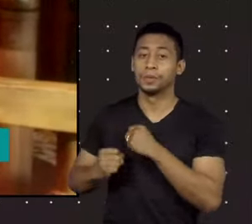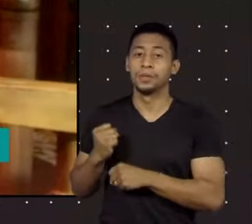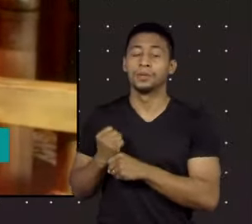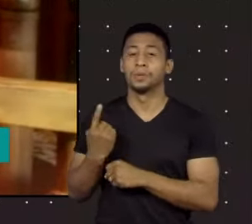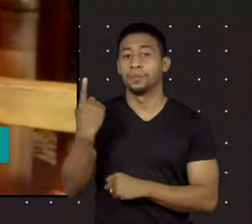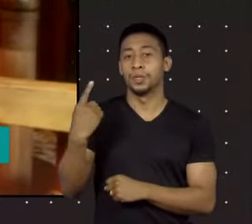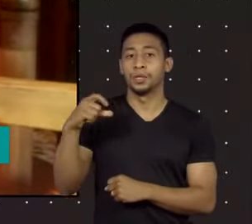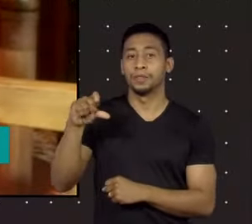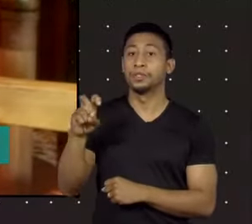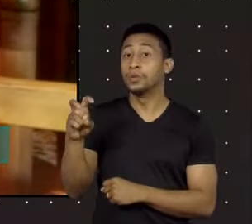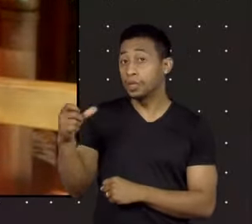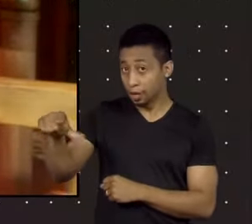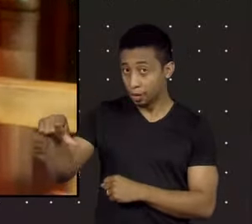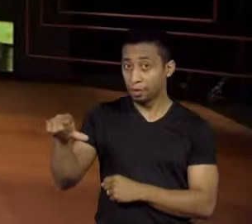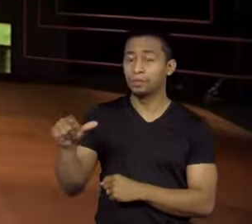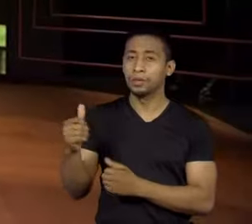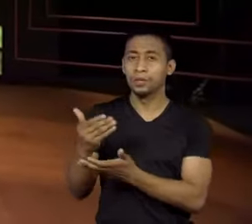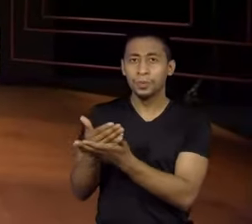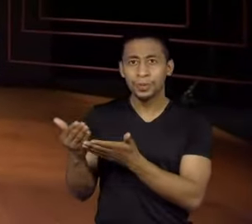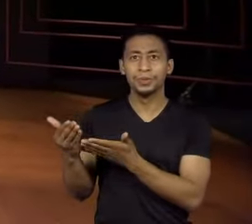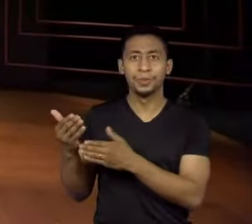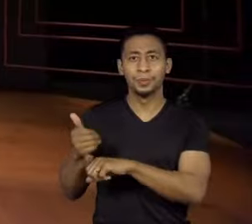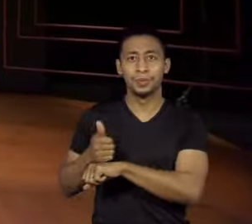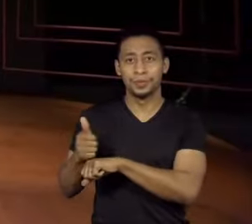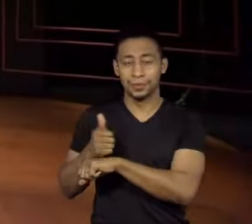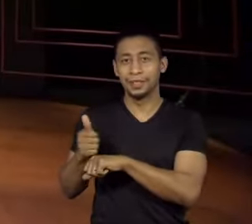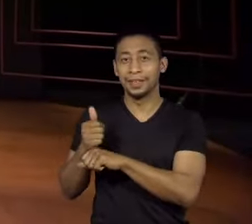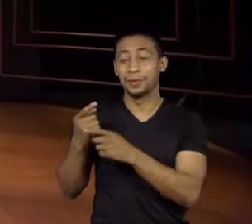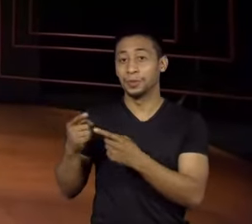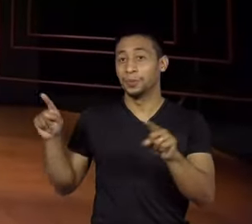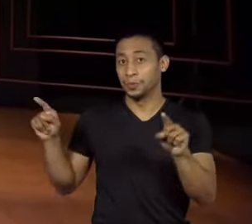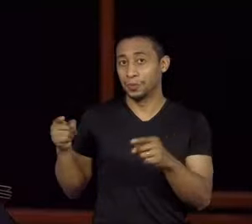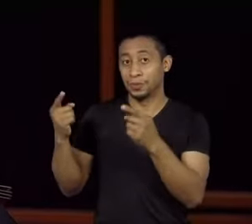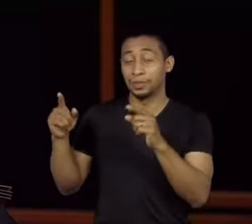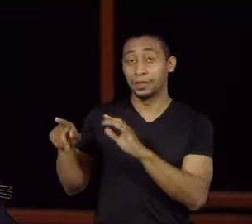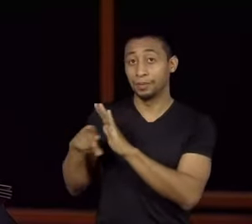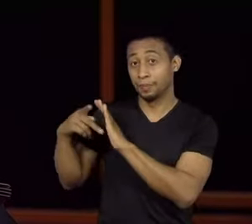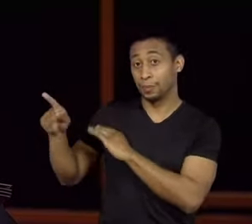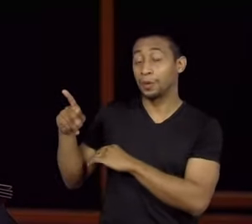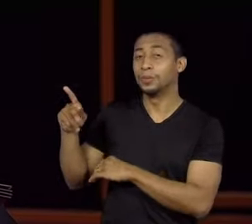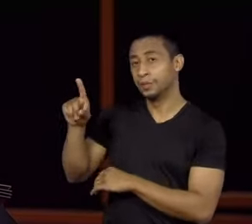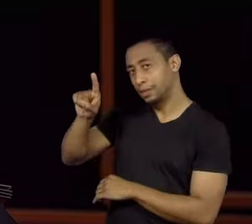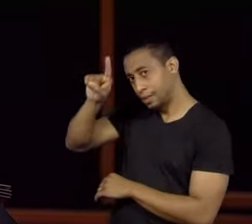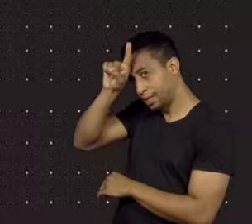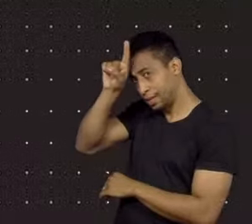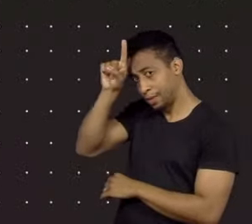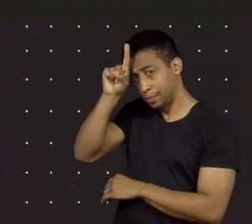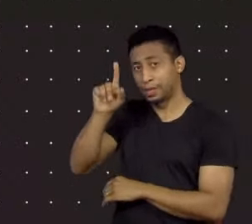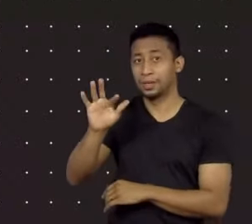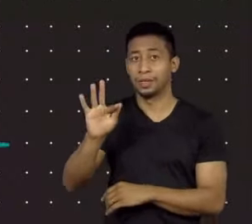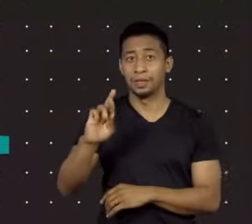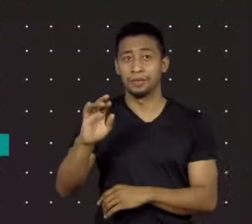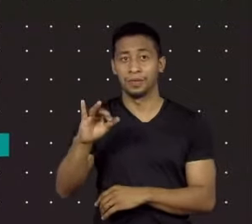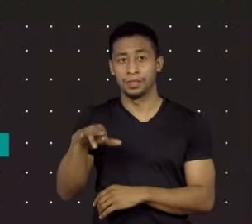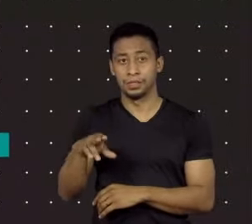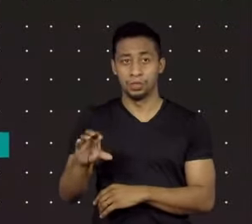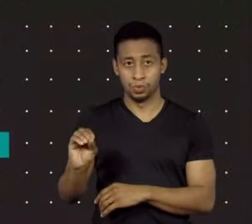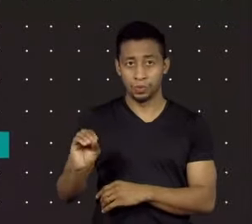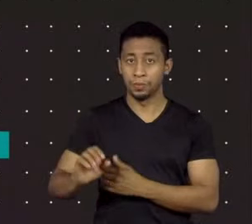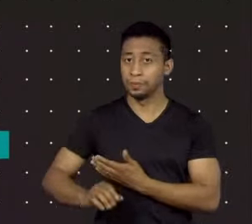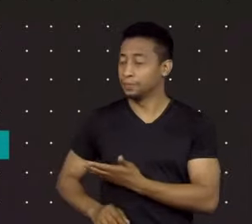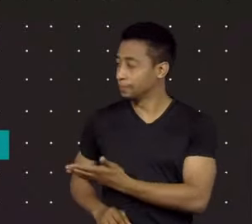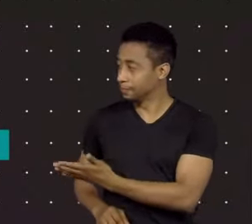e apareceu por lá um musicólogo alemão chamado Francisco Kurt Lange. O nome dele era Franz Kurt Lange, mas ele,